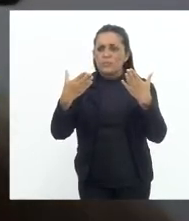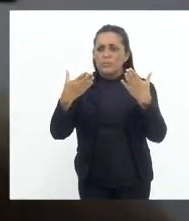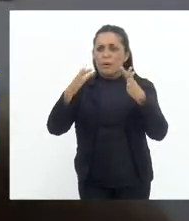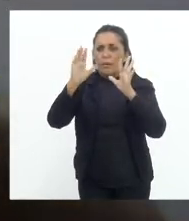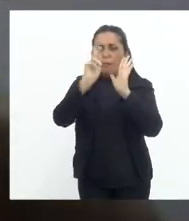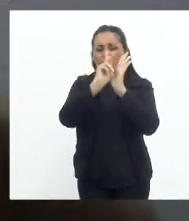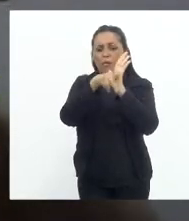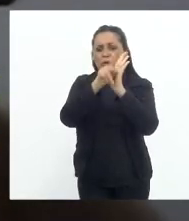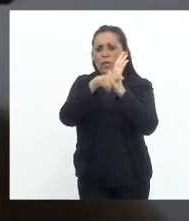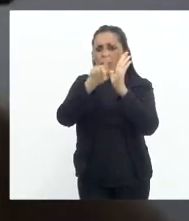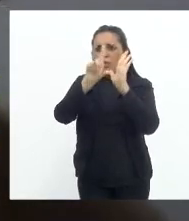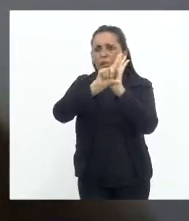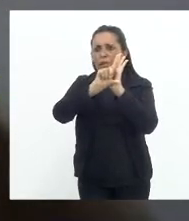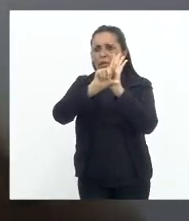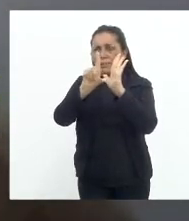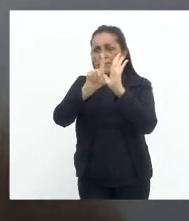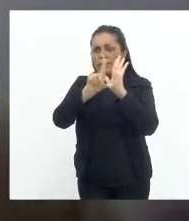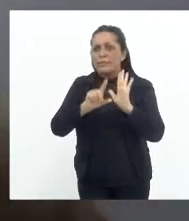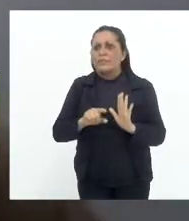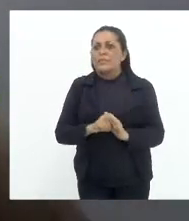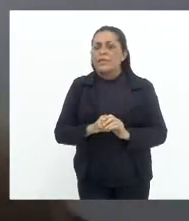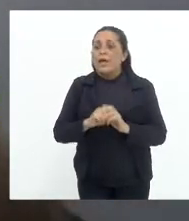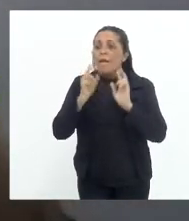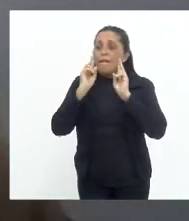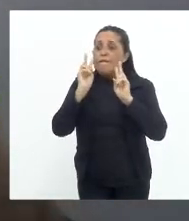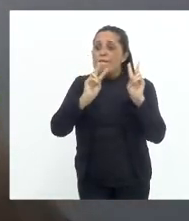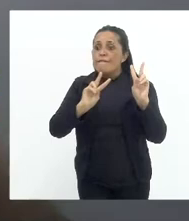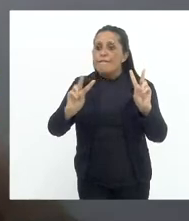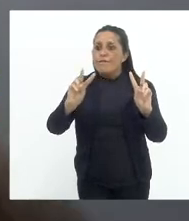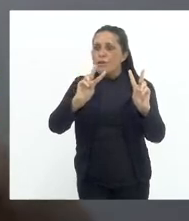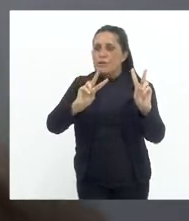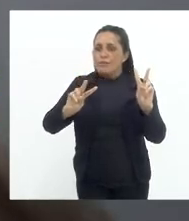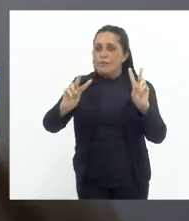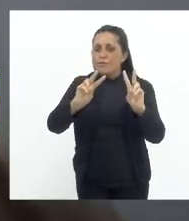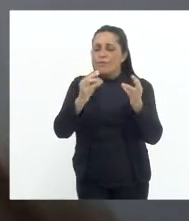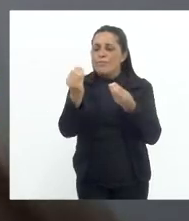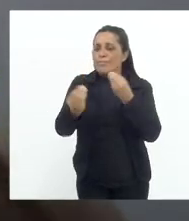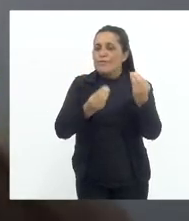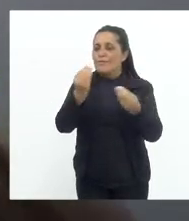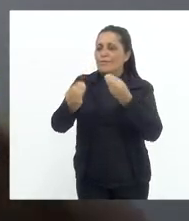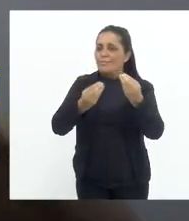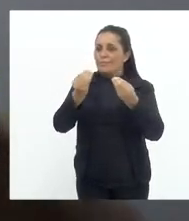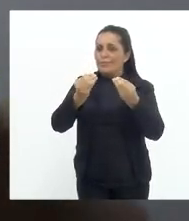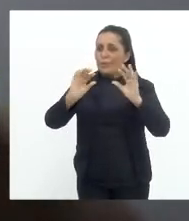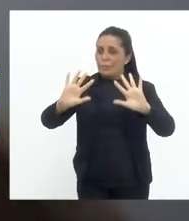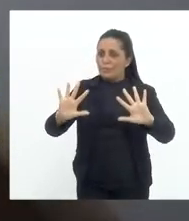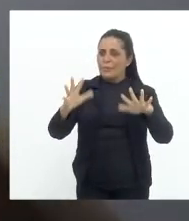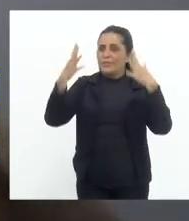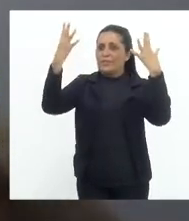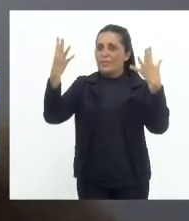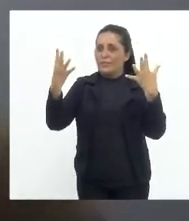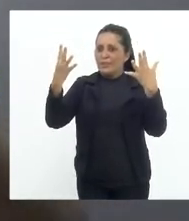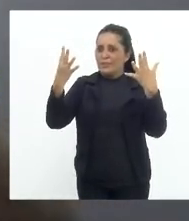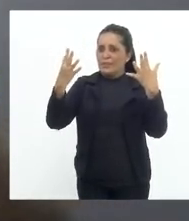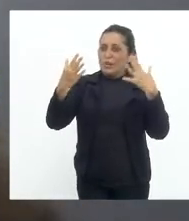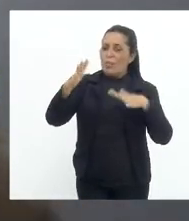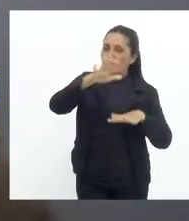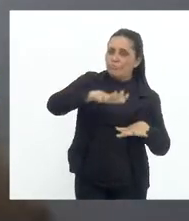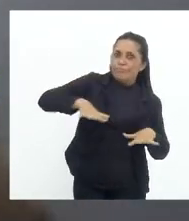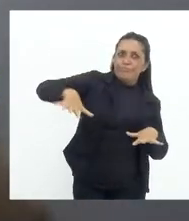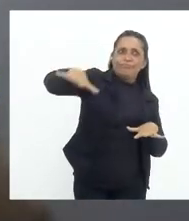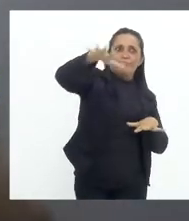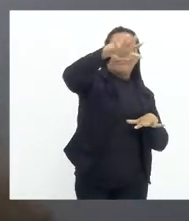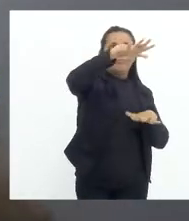projeto de lei veja o que é uma das formas de homenagear o grande paisagista